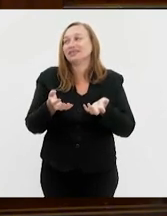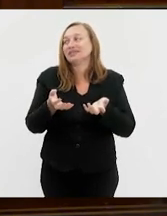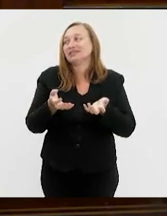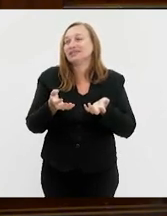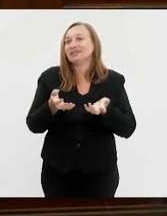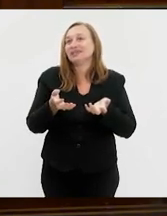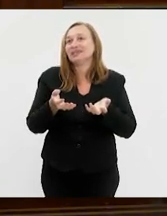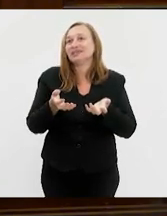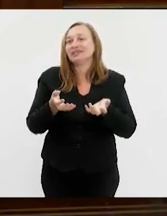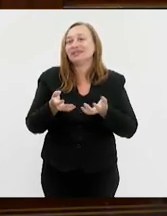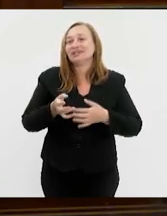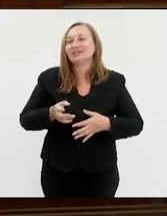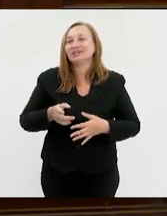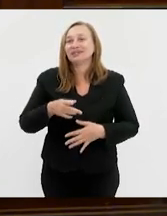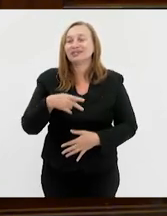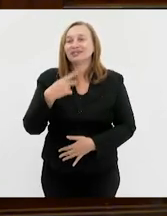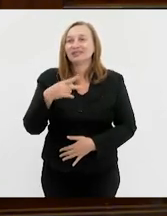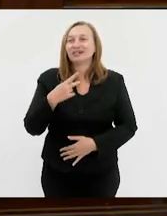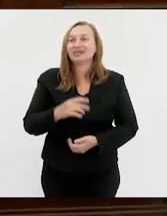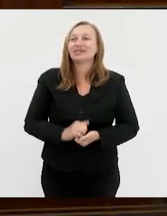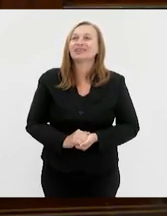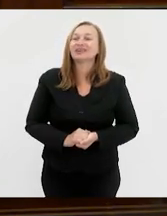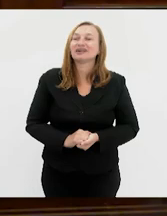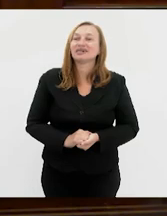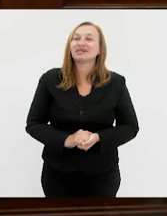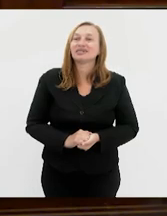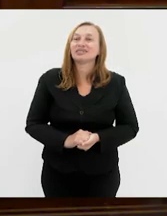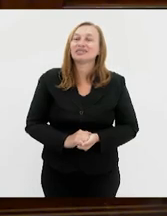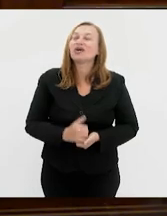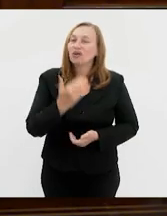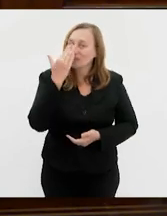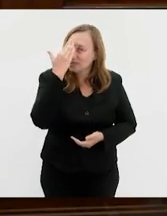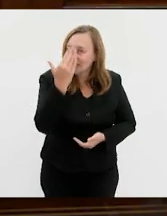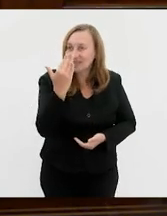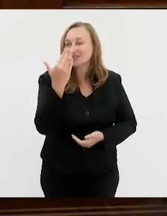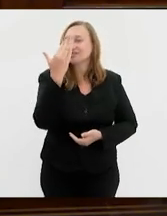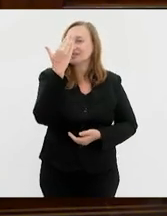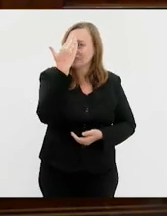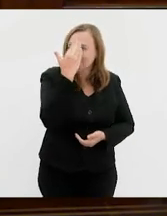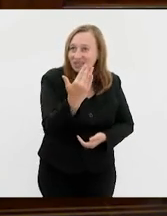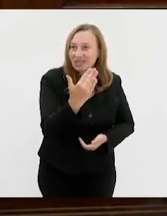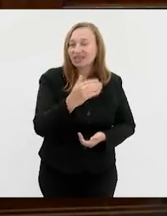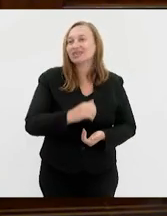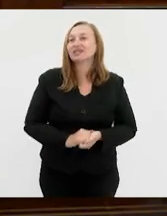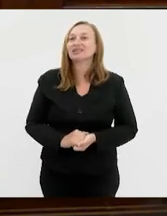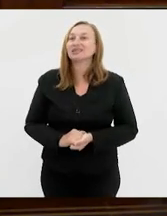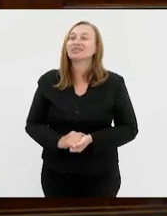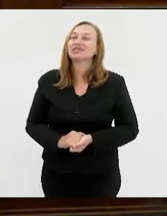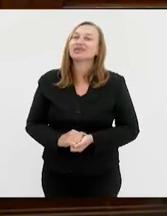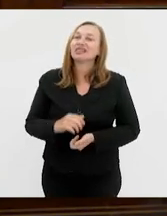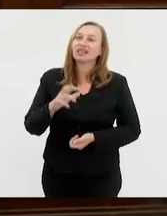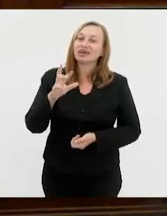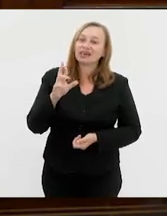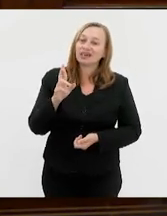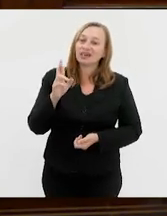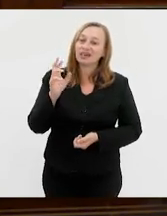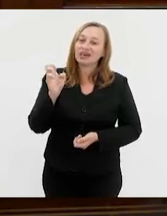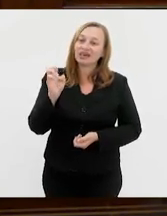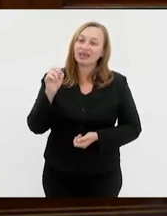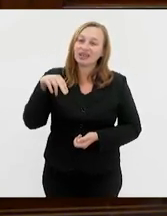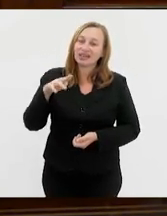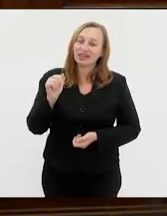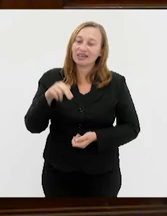agradecer a presença dos novos vereadores, muito obrigado, e aí saudando o Renan Bolinha, saúdo a todos vocês,